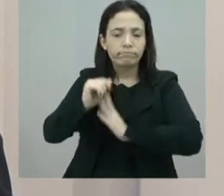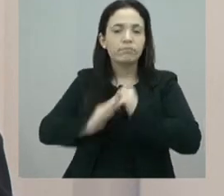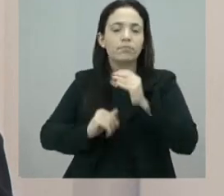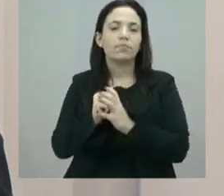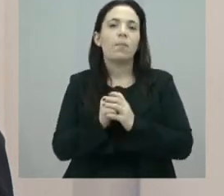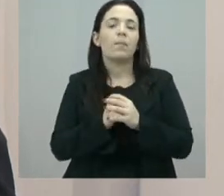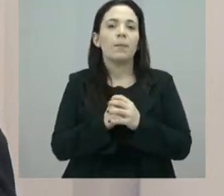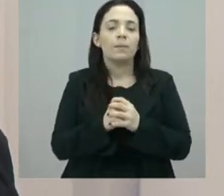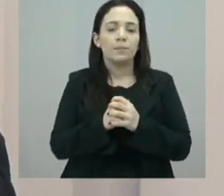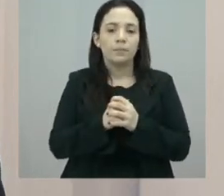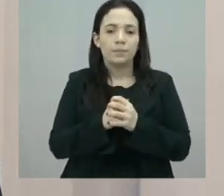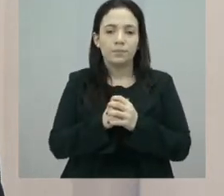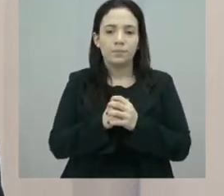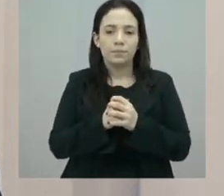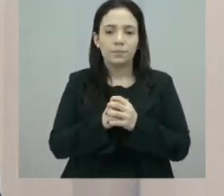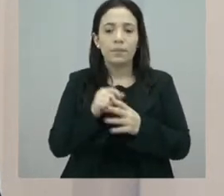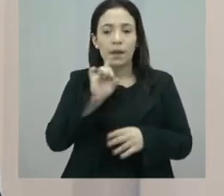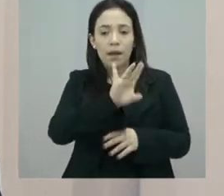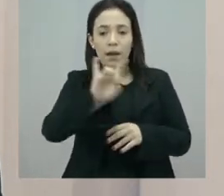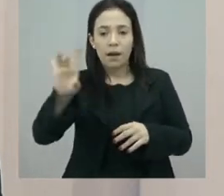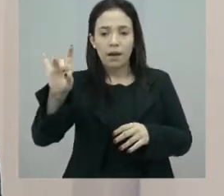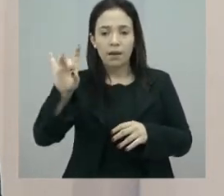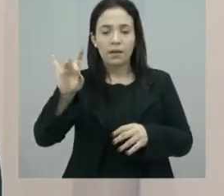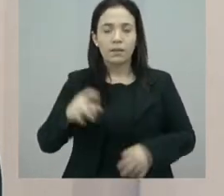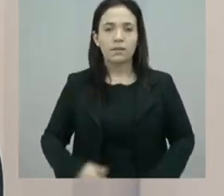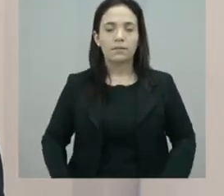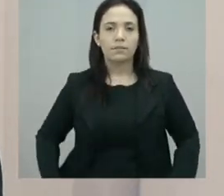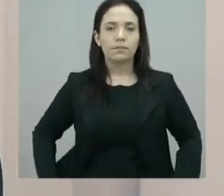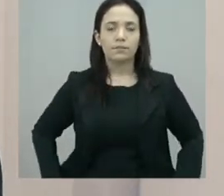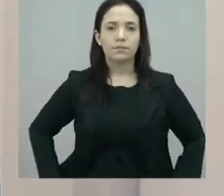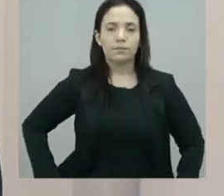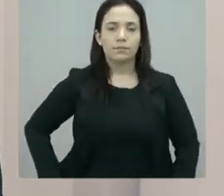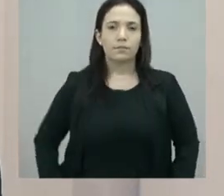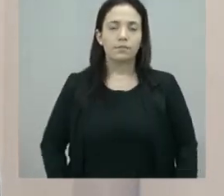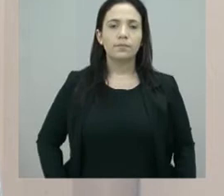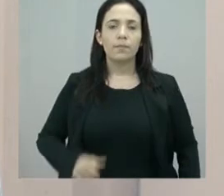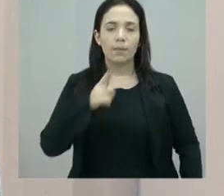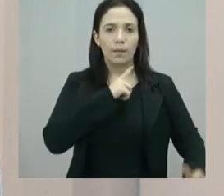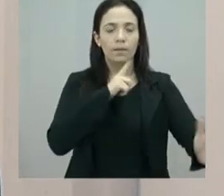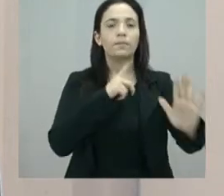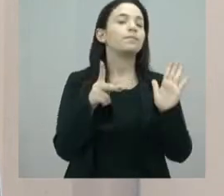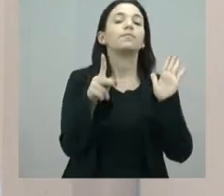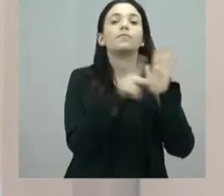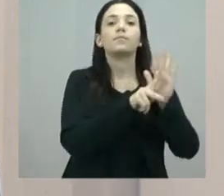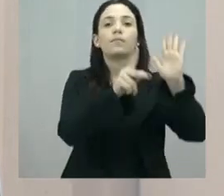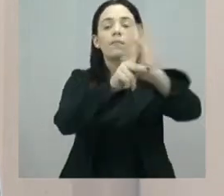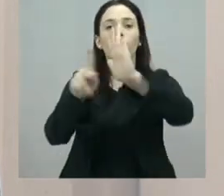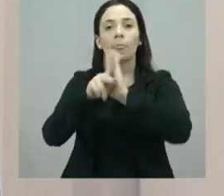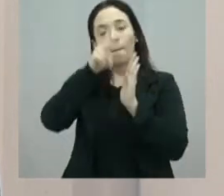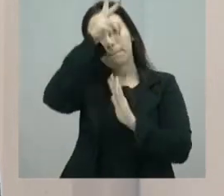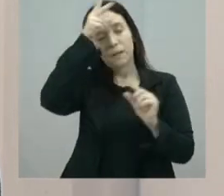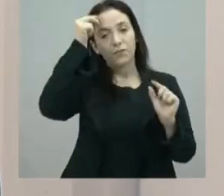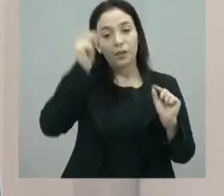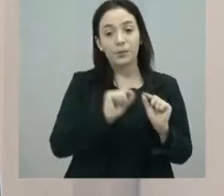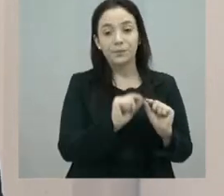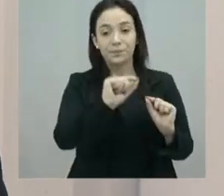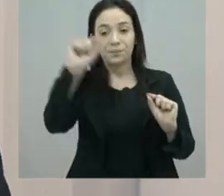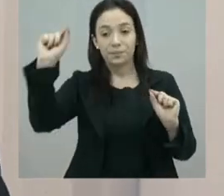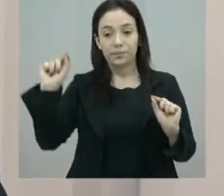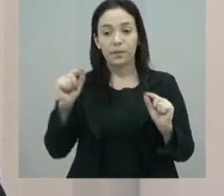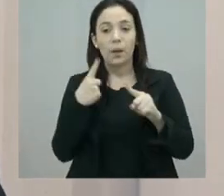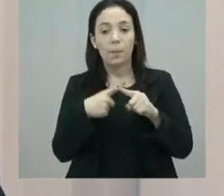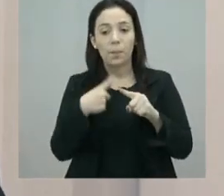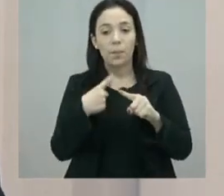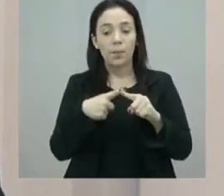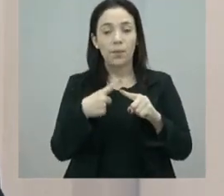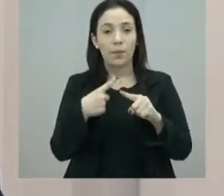isso. Cada rede municipal tem que criar o seu próprio fluxo de atendimento para que em